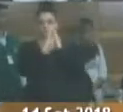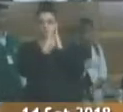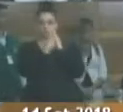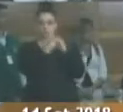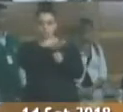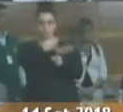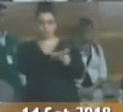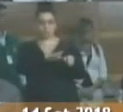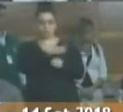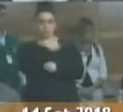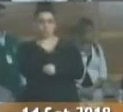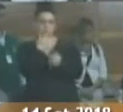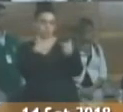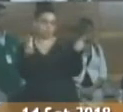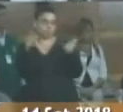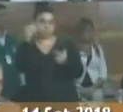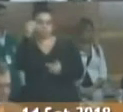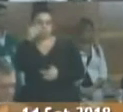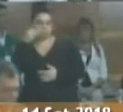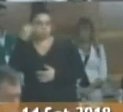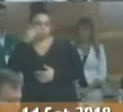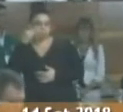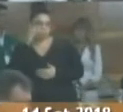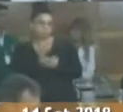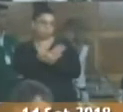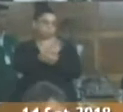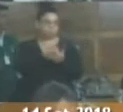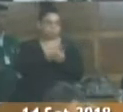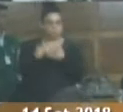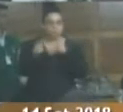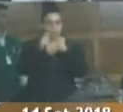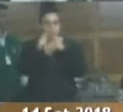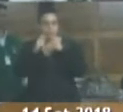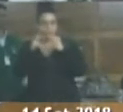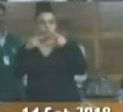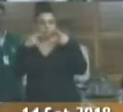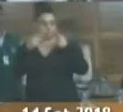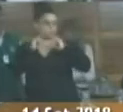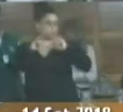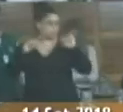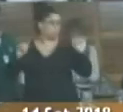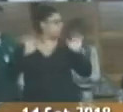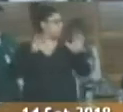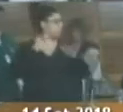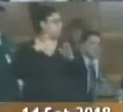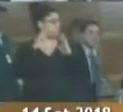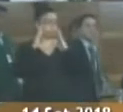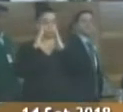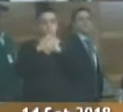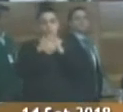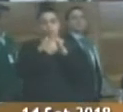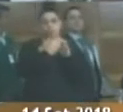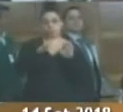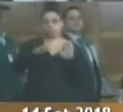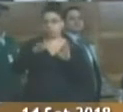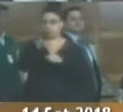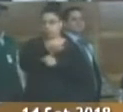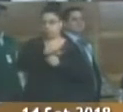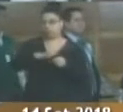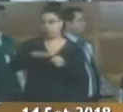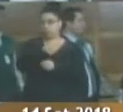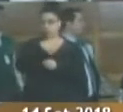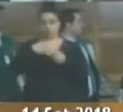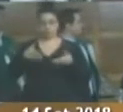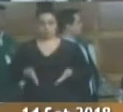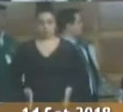Eu não tenho muita experiência com nada disso, mas, por ser caiçara, né, e nativa de lá,